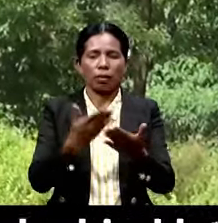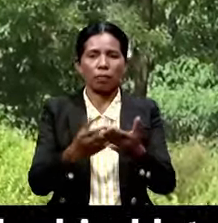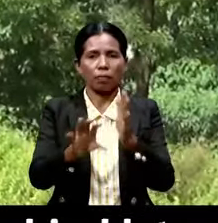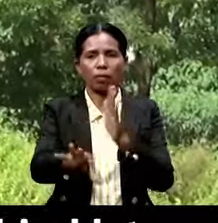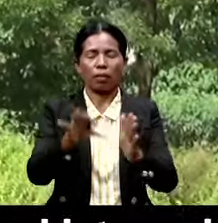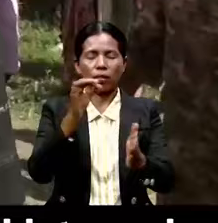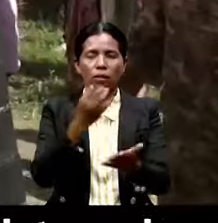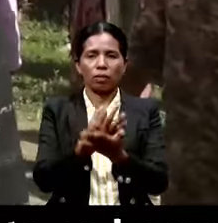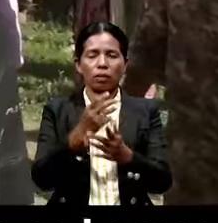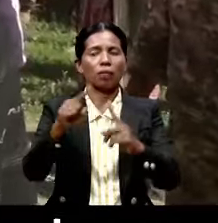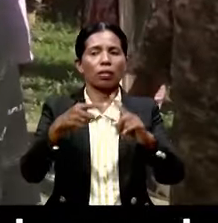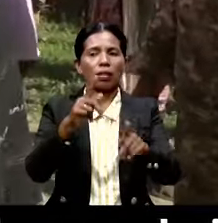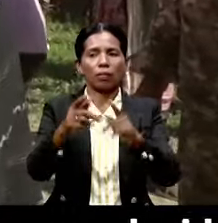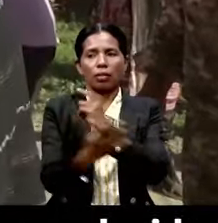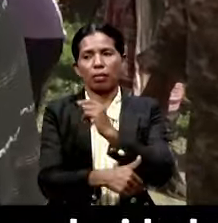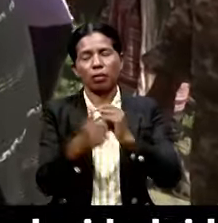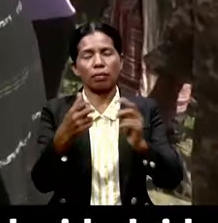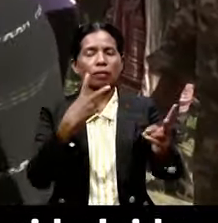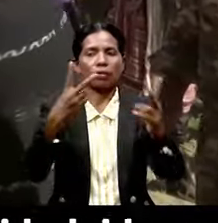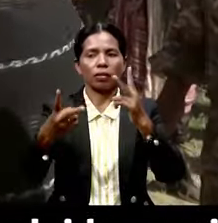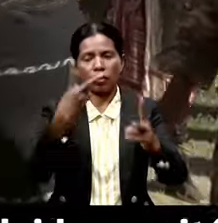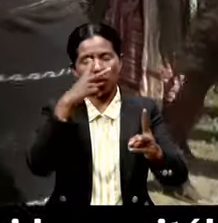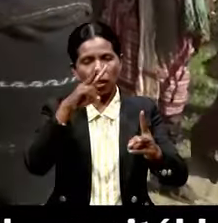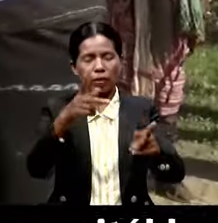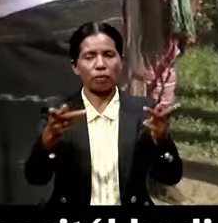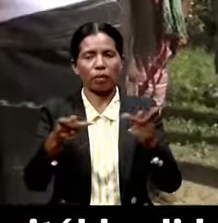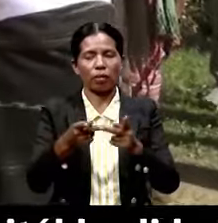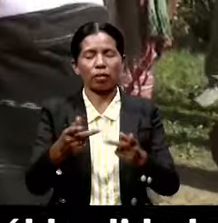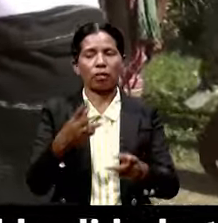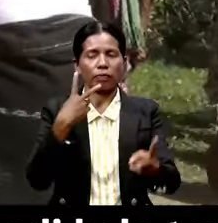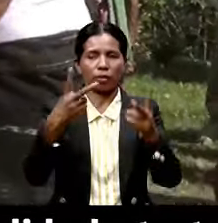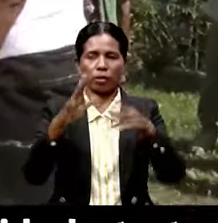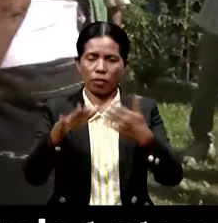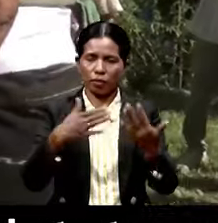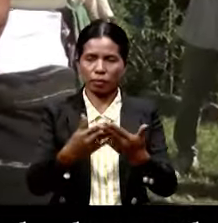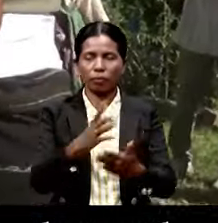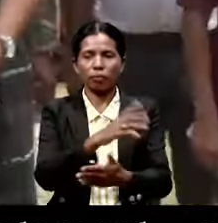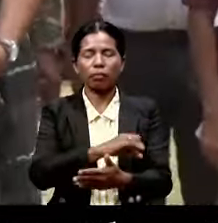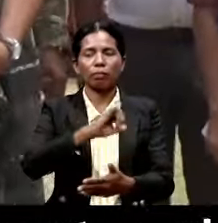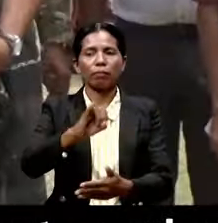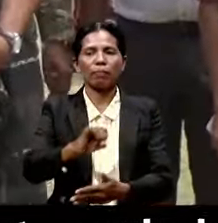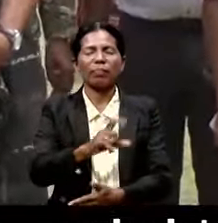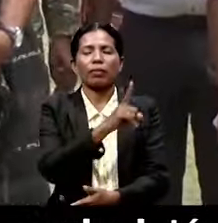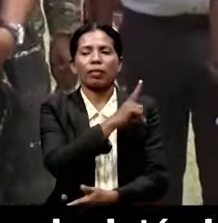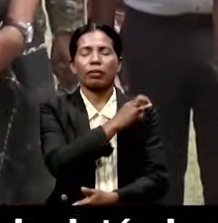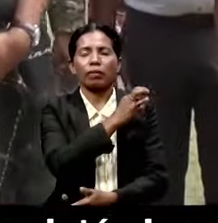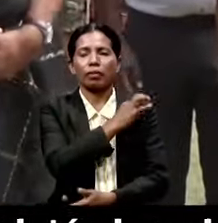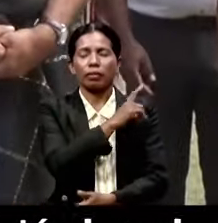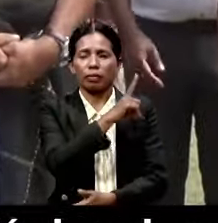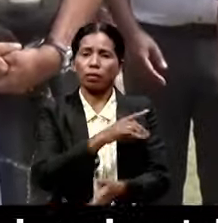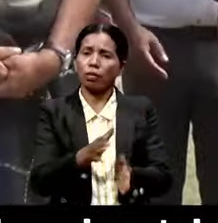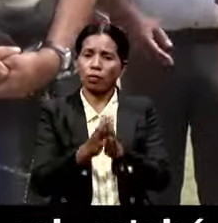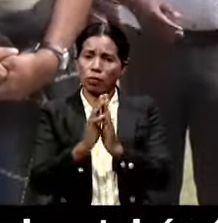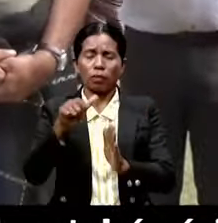lehetan receita, ba inghira ema estrangeiro sira visita, ho di hare fatin histórico sira. Relacion ho situação ne, Tenente General Falatelai, com o seu governo, a tua dia